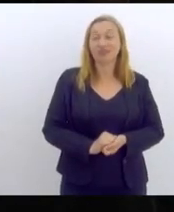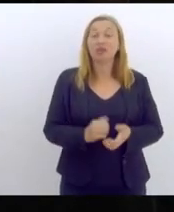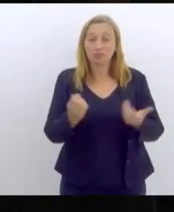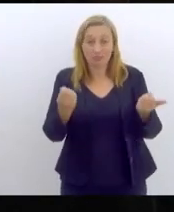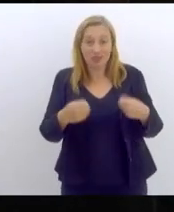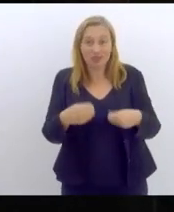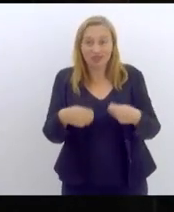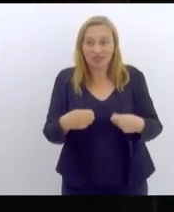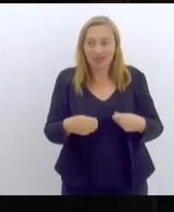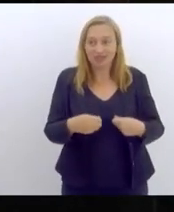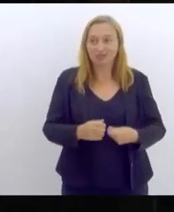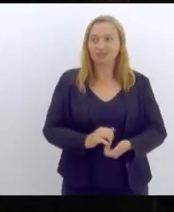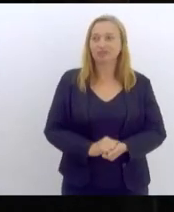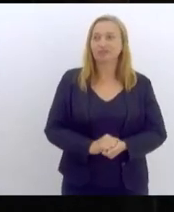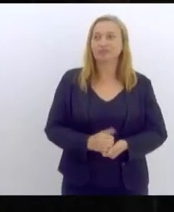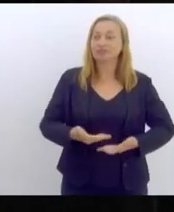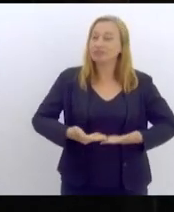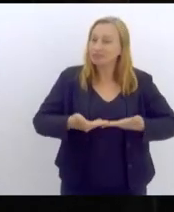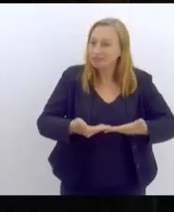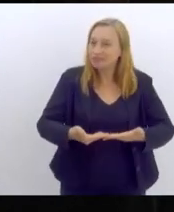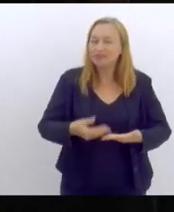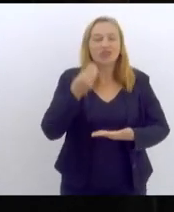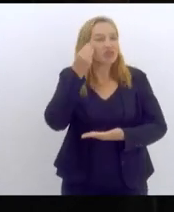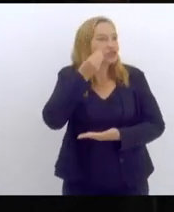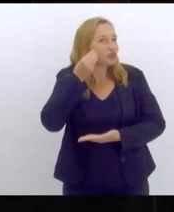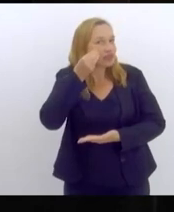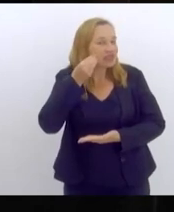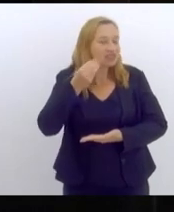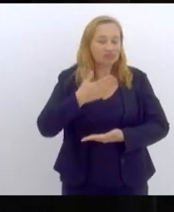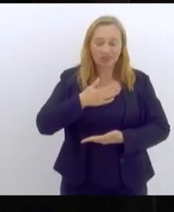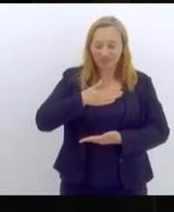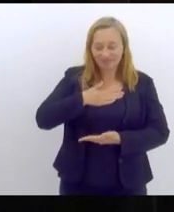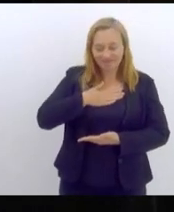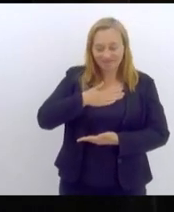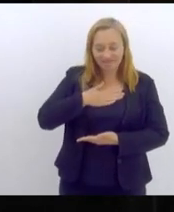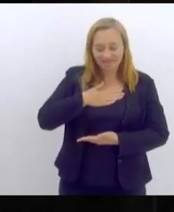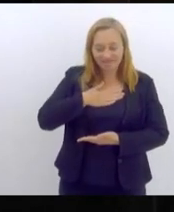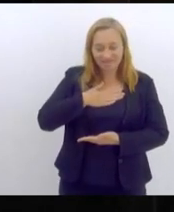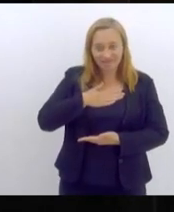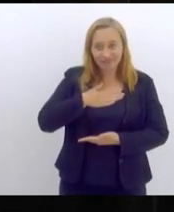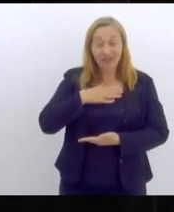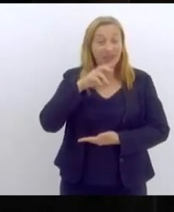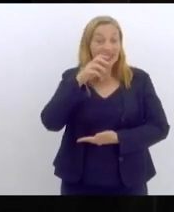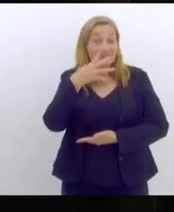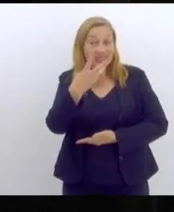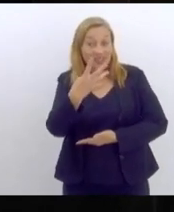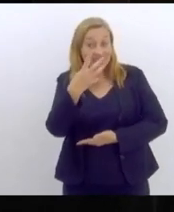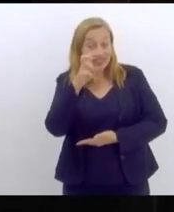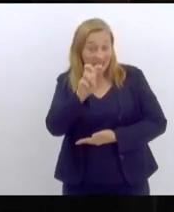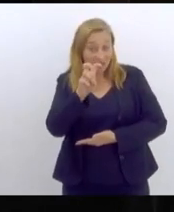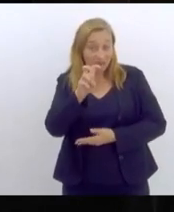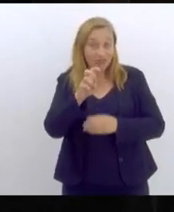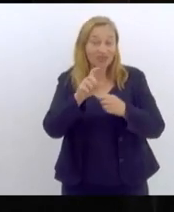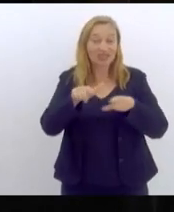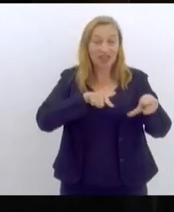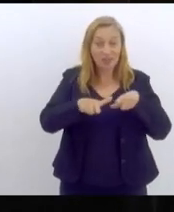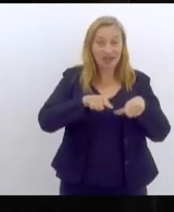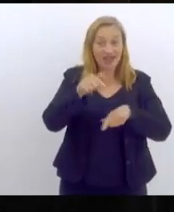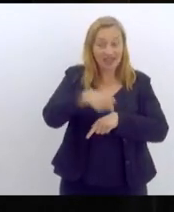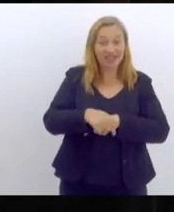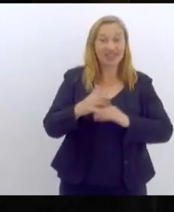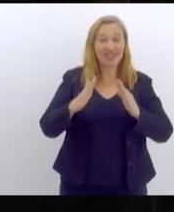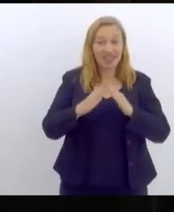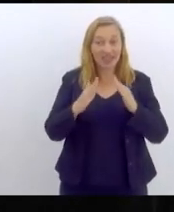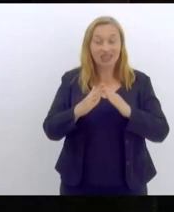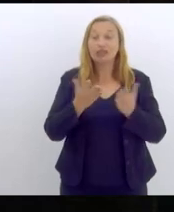necessário, oferecer a minha experiência nesses 5 mandatos aqui na casa, para